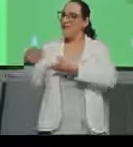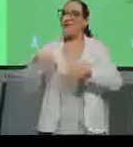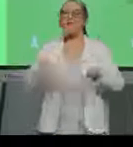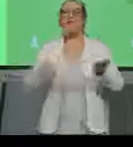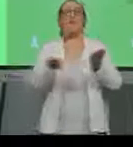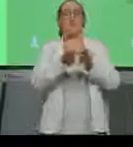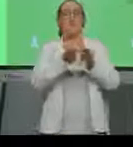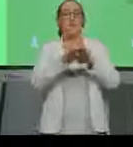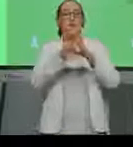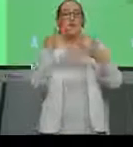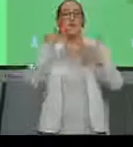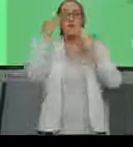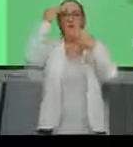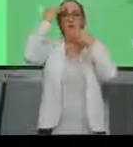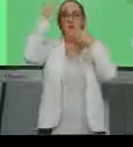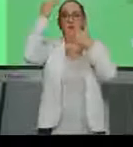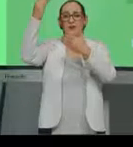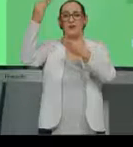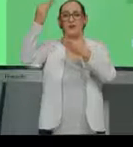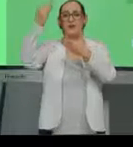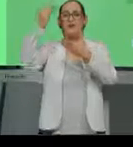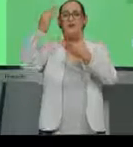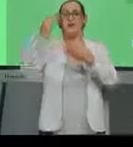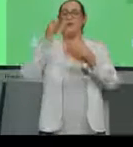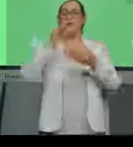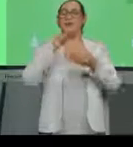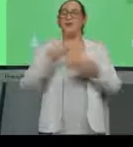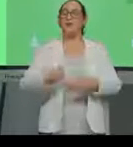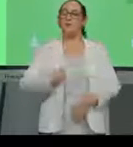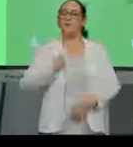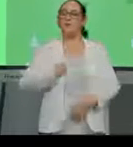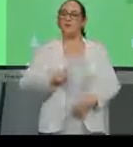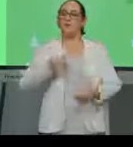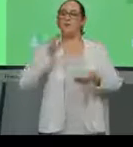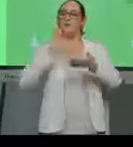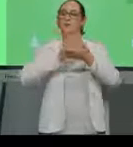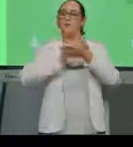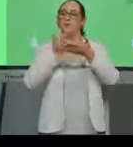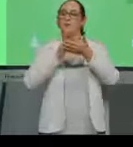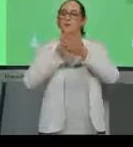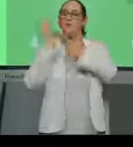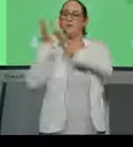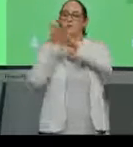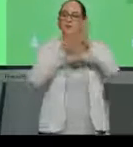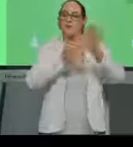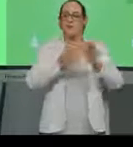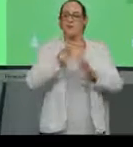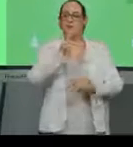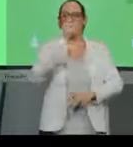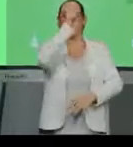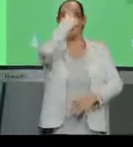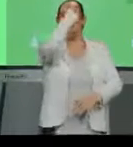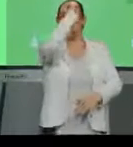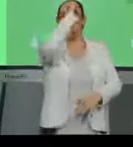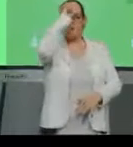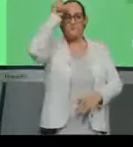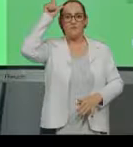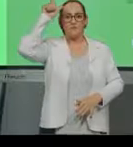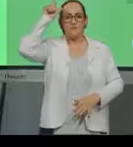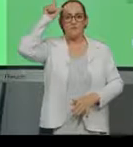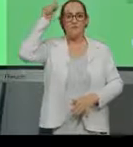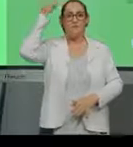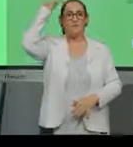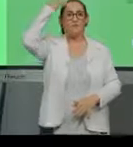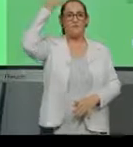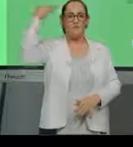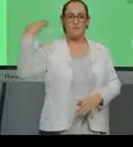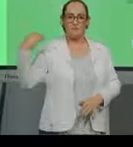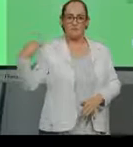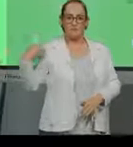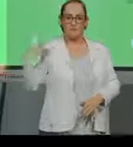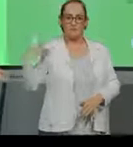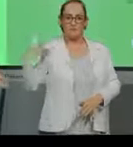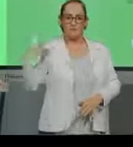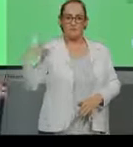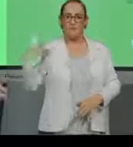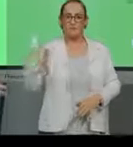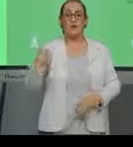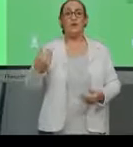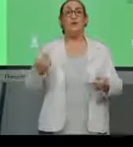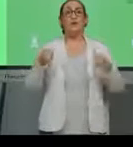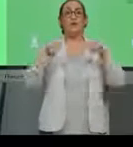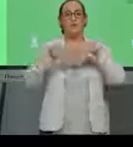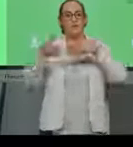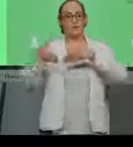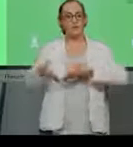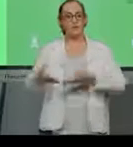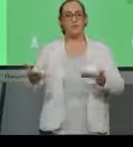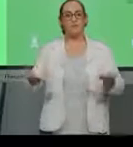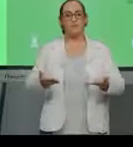também de agradecer a presença dos nossos intérpretes de Libras, o Gilbert Santos e a Mariana Tupinambá, que está nesse bloco